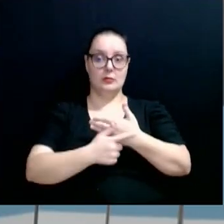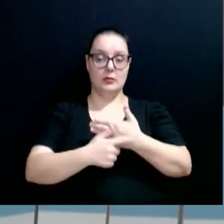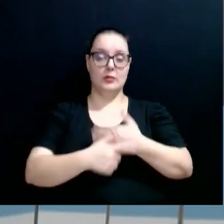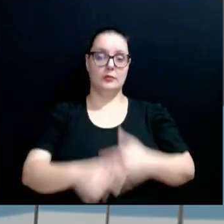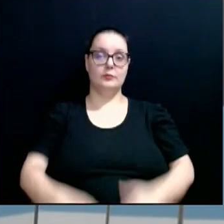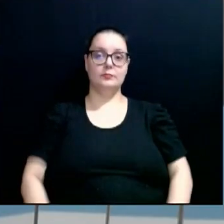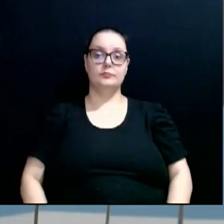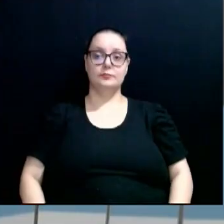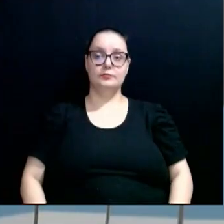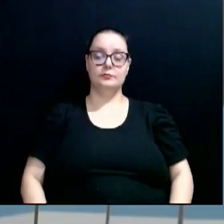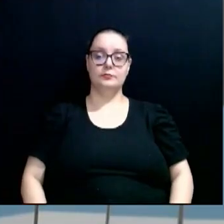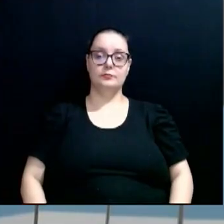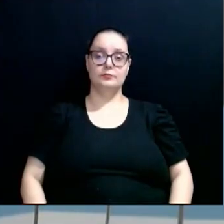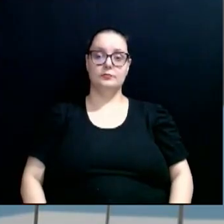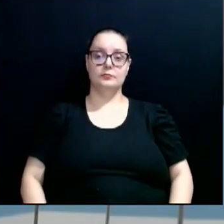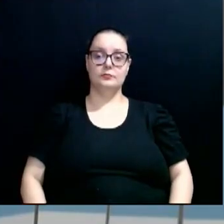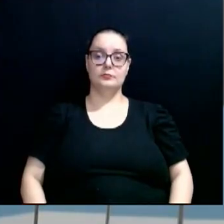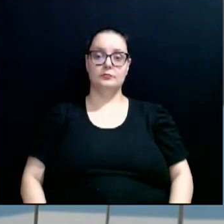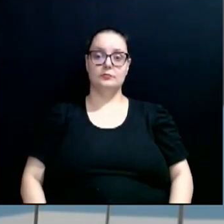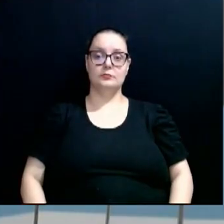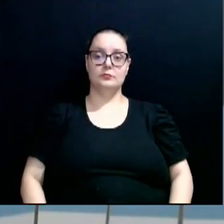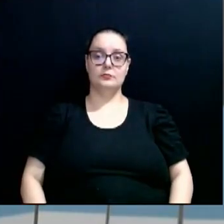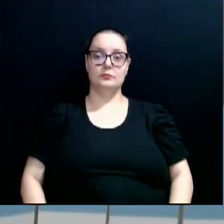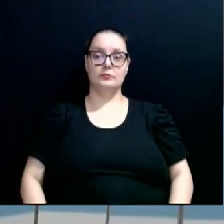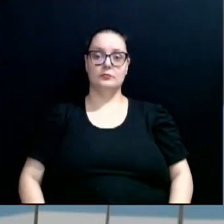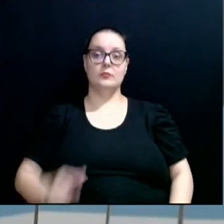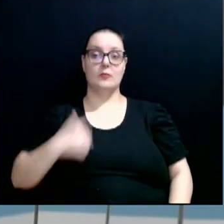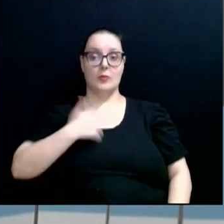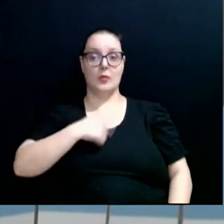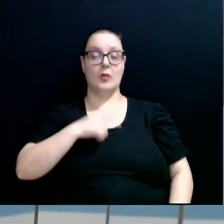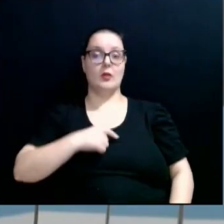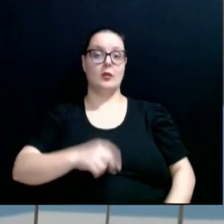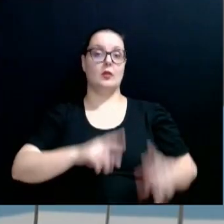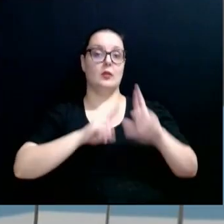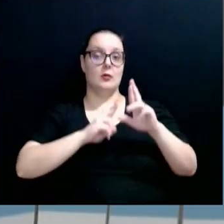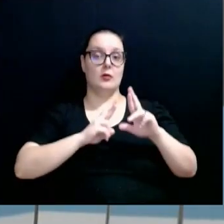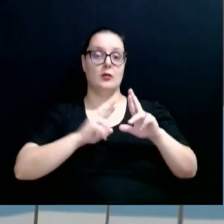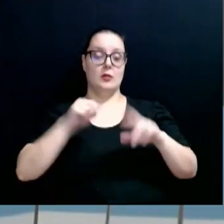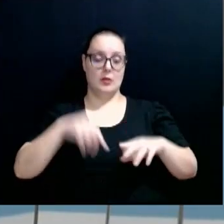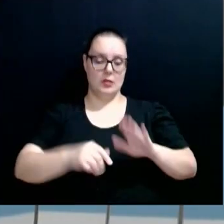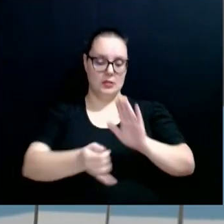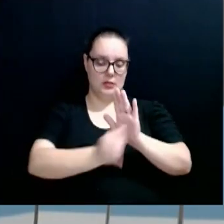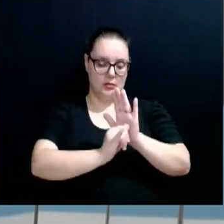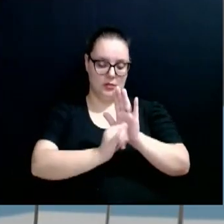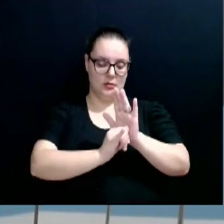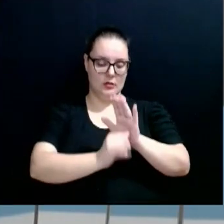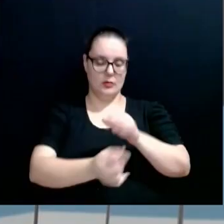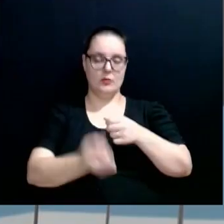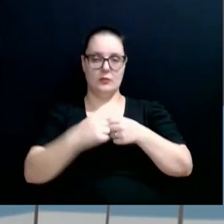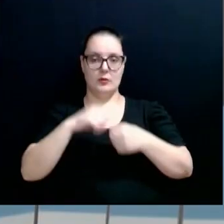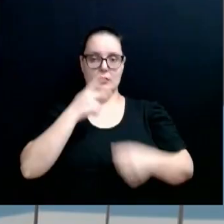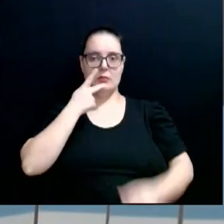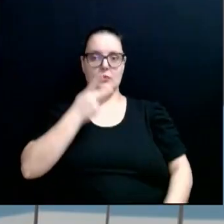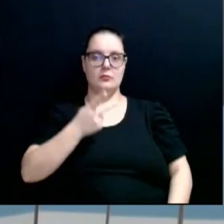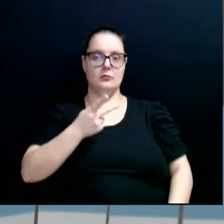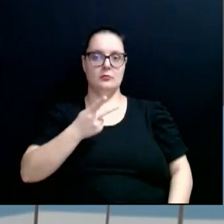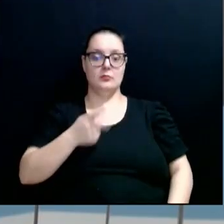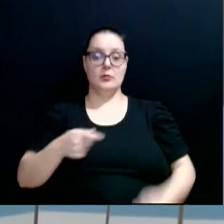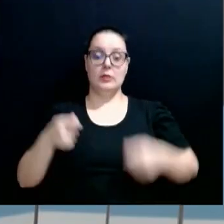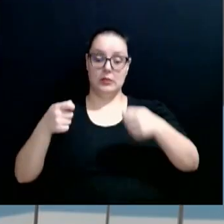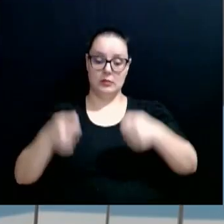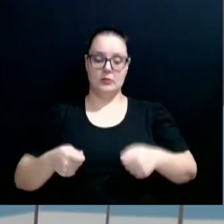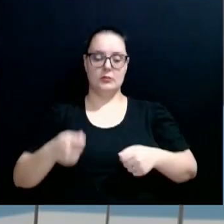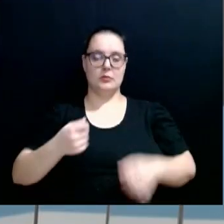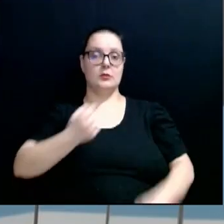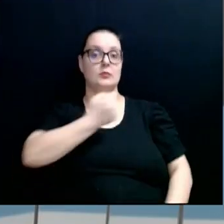E a gente tem expectativa aí que esse edital, como eu disse, vou voltar a dizer, ele está sólido, né? Os números estão